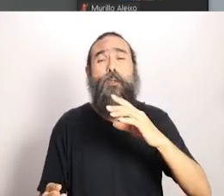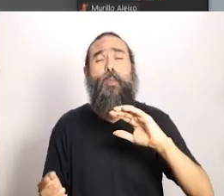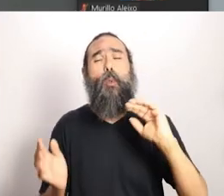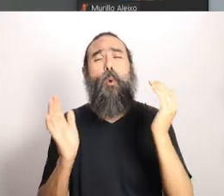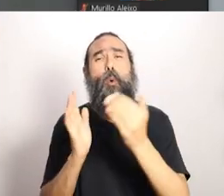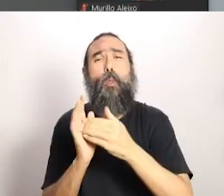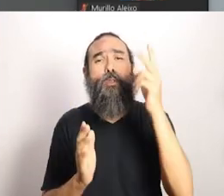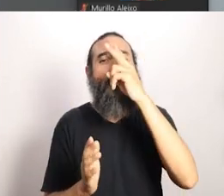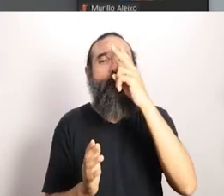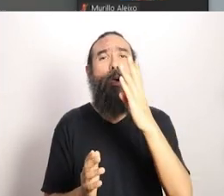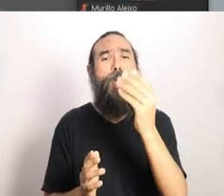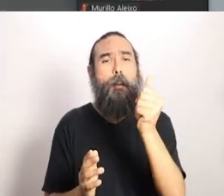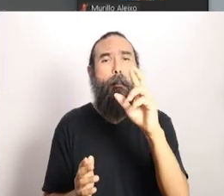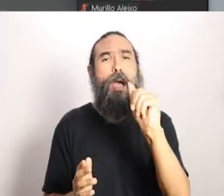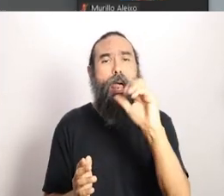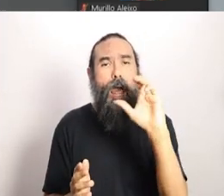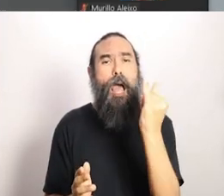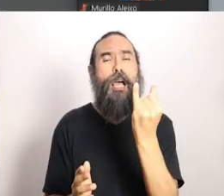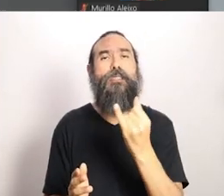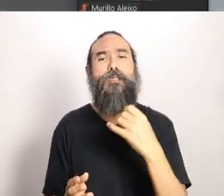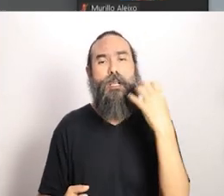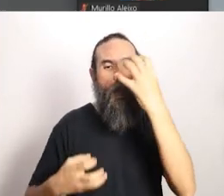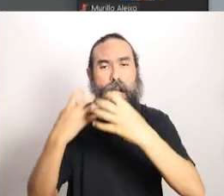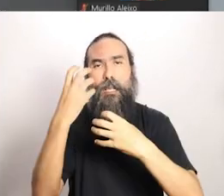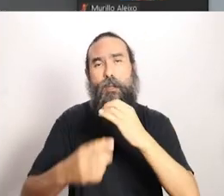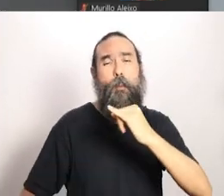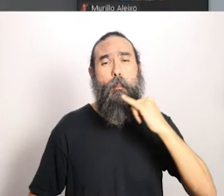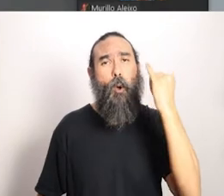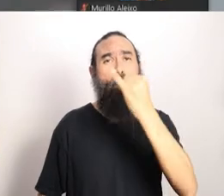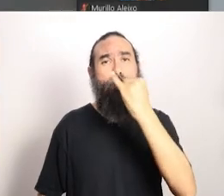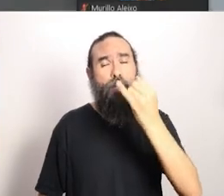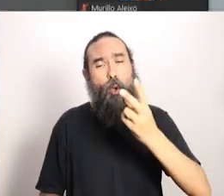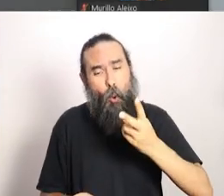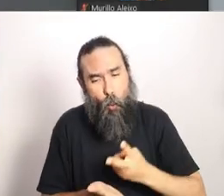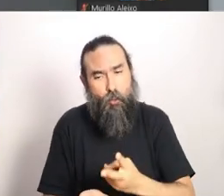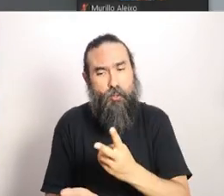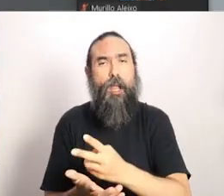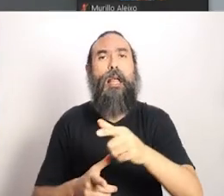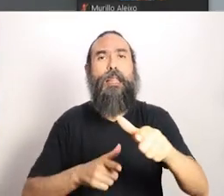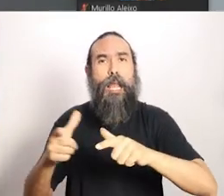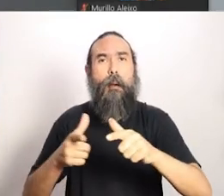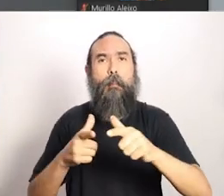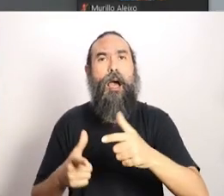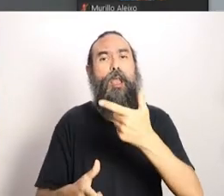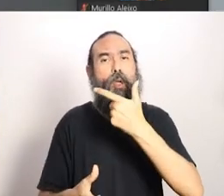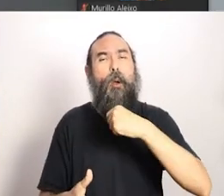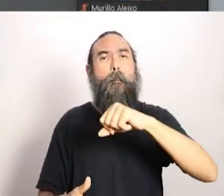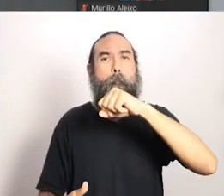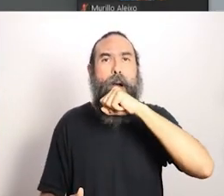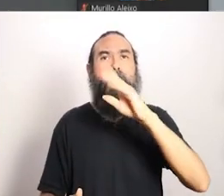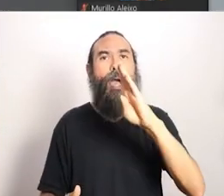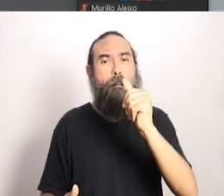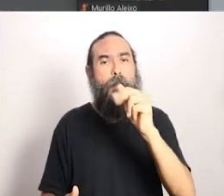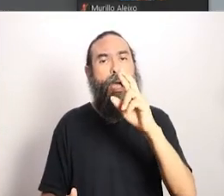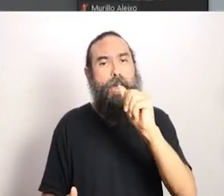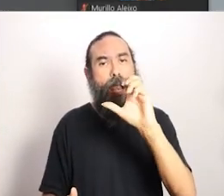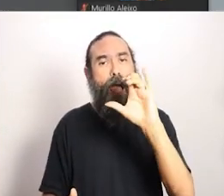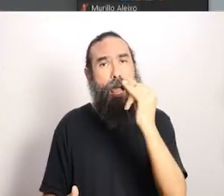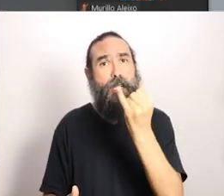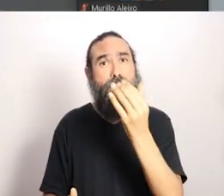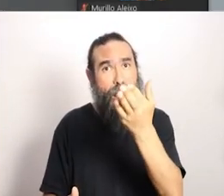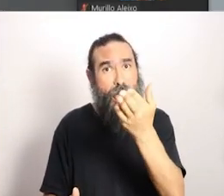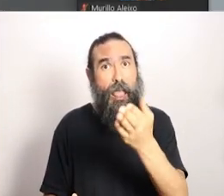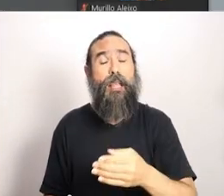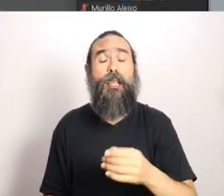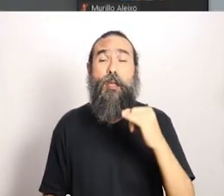Baracho. Tem a veia poética de Severina Baracho, por exemplo, né? Que dá continuidade ao trabalho do pai. Né? Então, ela